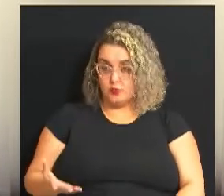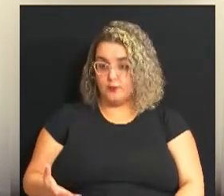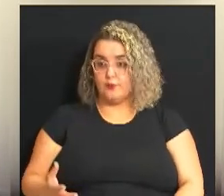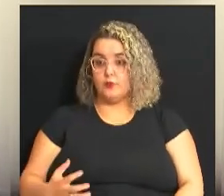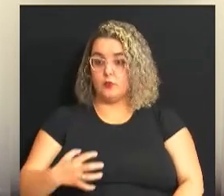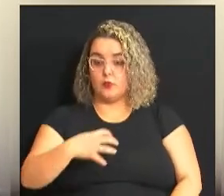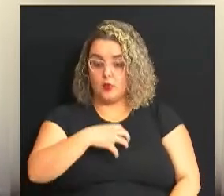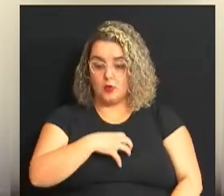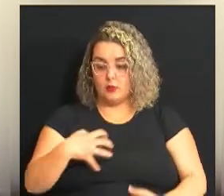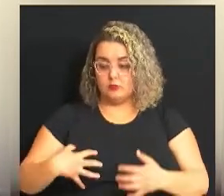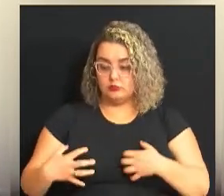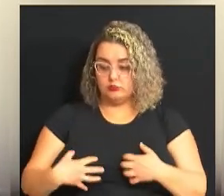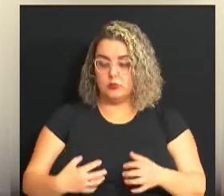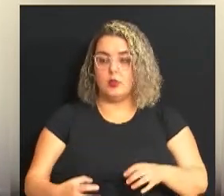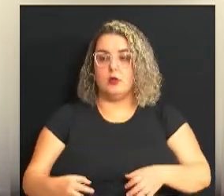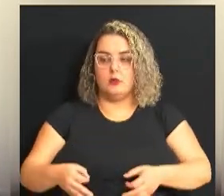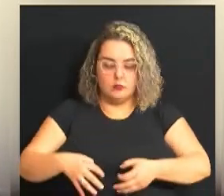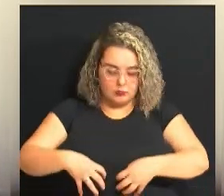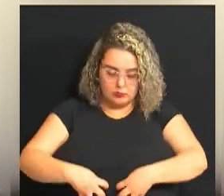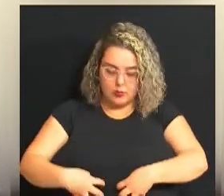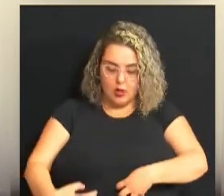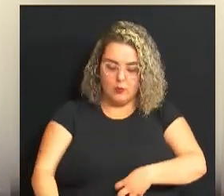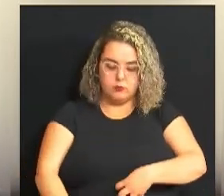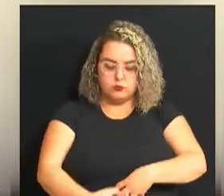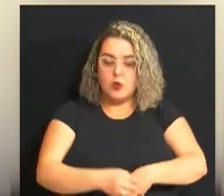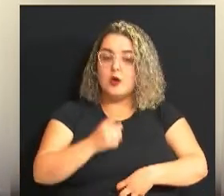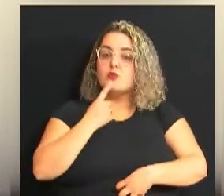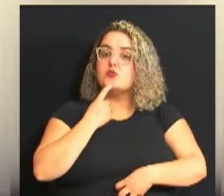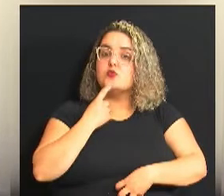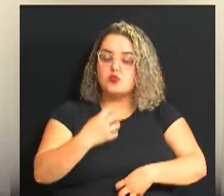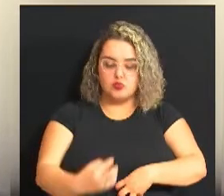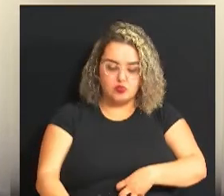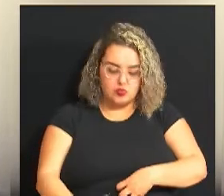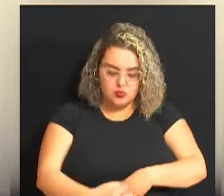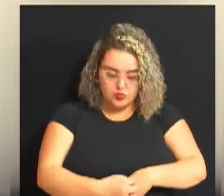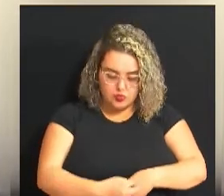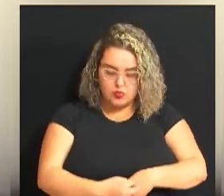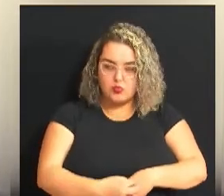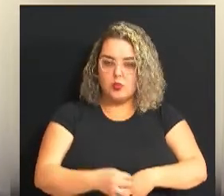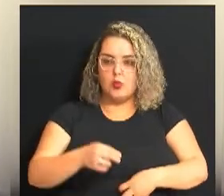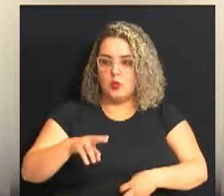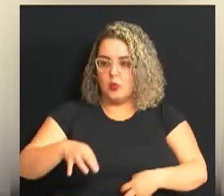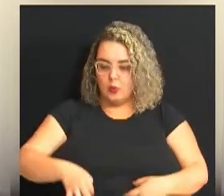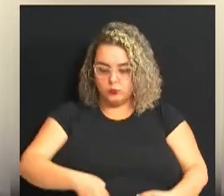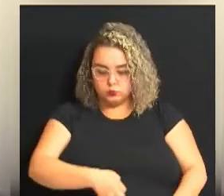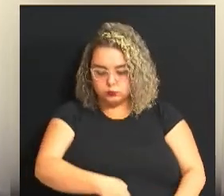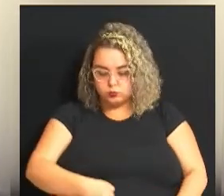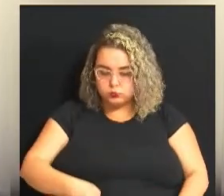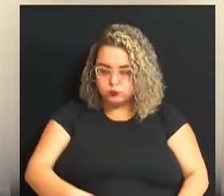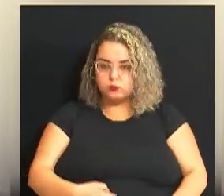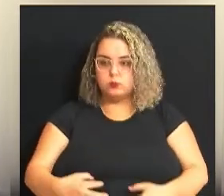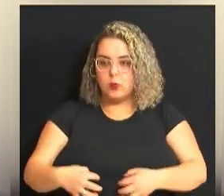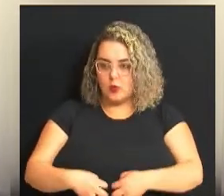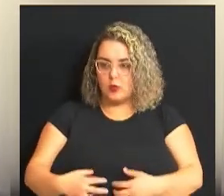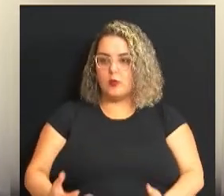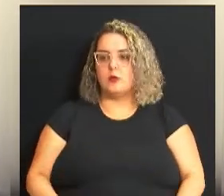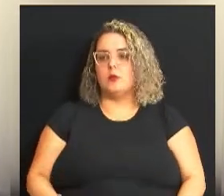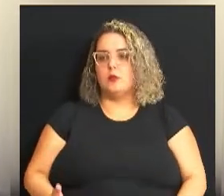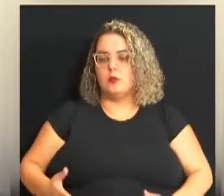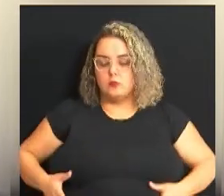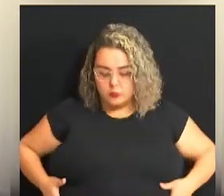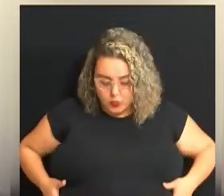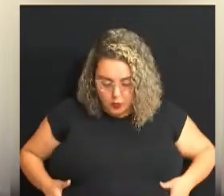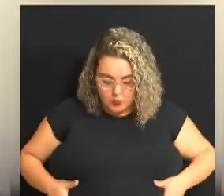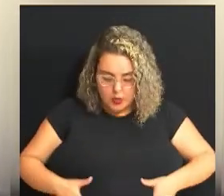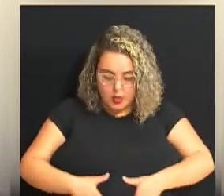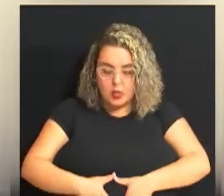nesses outros órgãos, na bexiga ou no intestino, por exemplo, ou nos tecidos da cavidade abdominal.